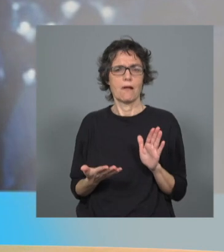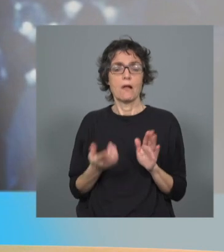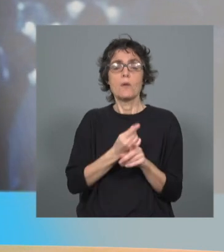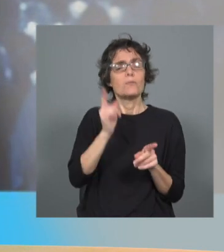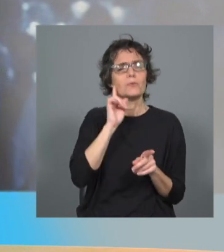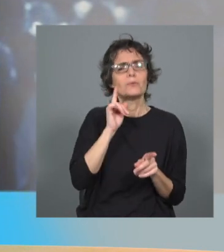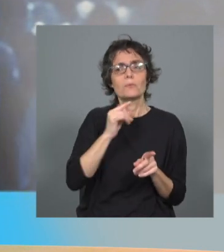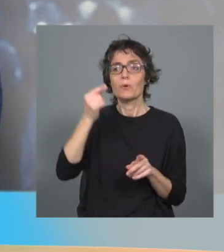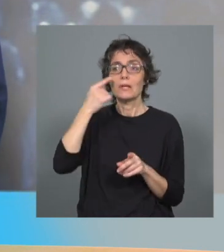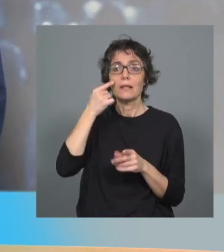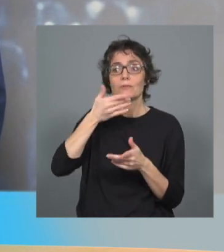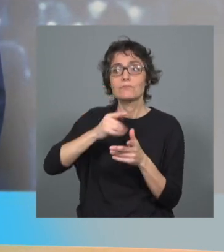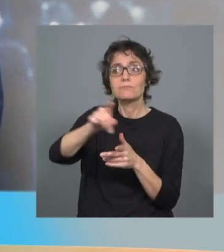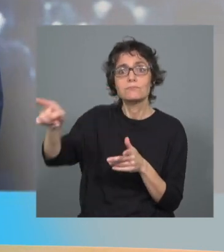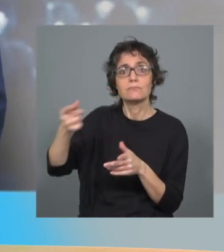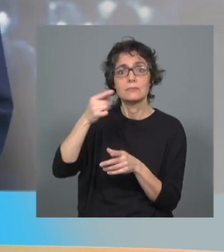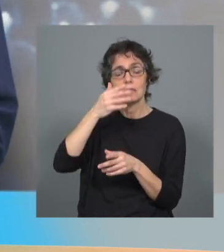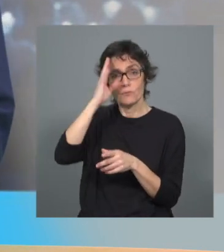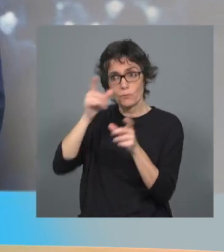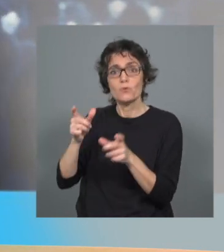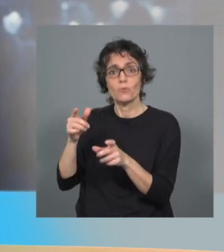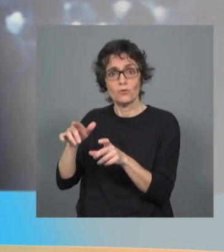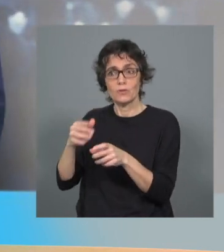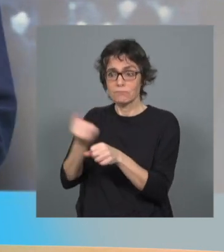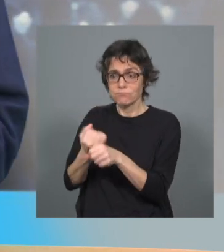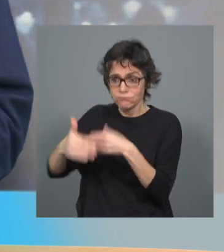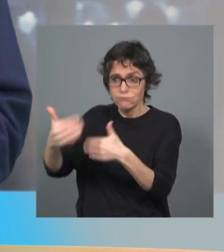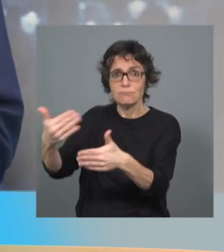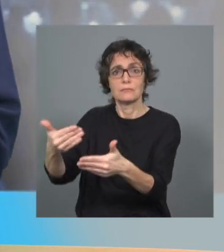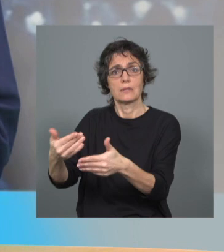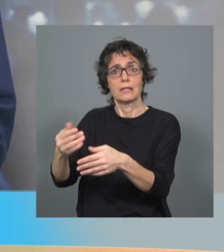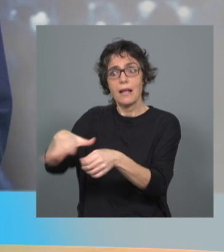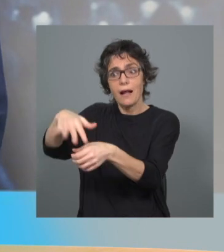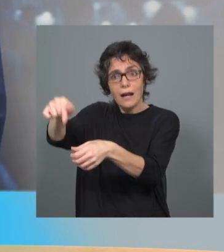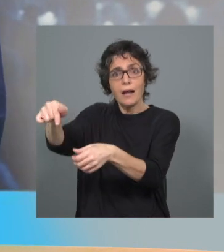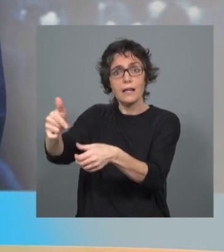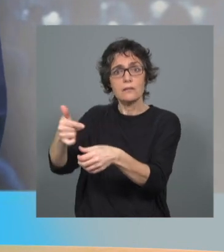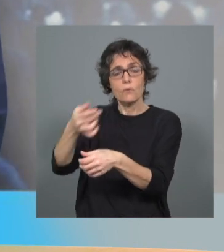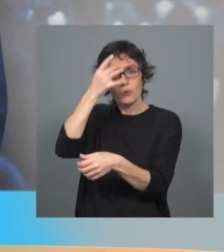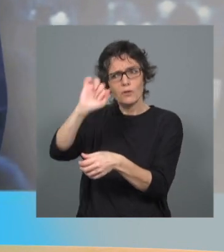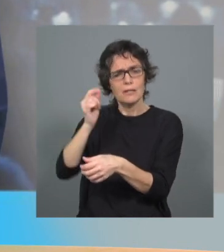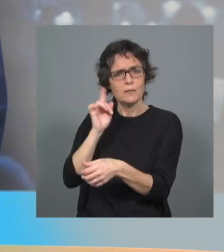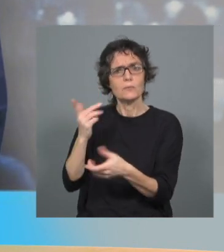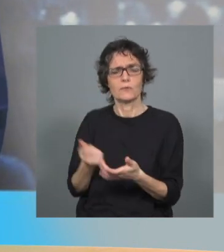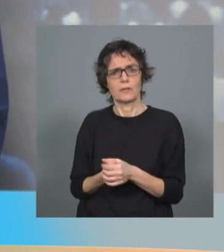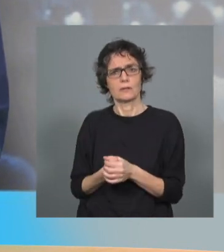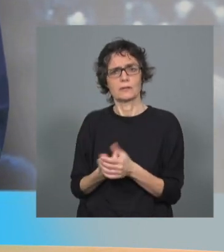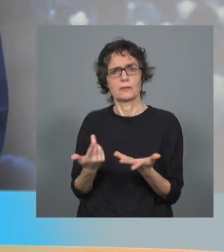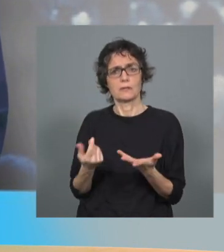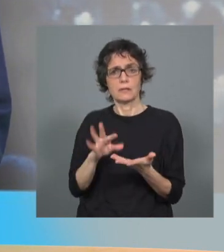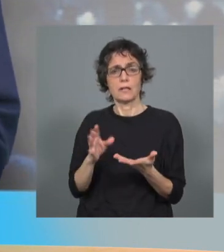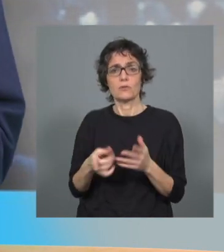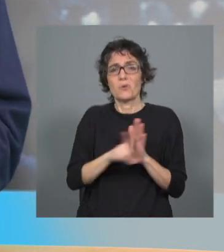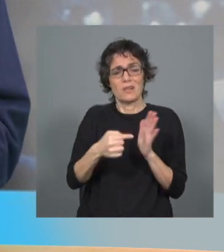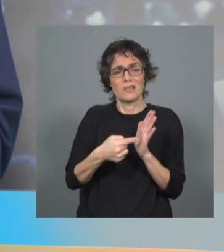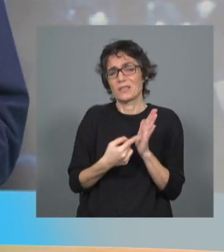que dizem que ela é uma má lei, independentemente de ser por este termo ou por aquele, vai continuar a ser uma lei problemática e muito provavelmente vai